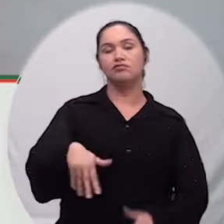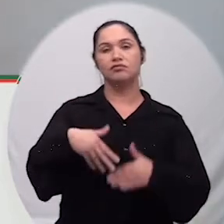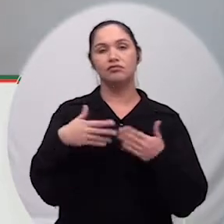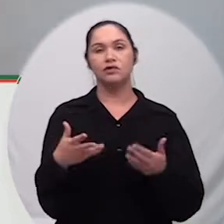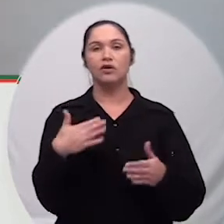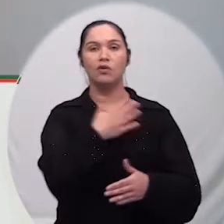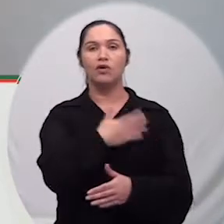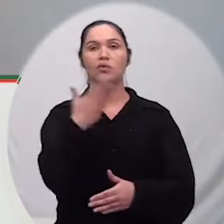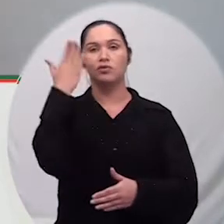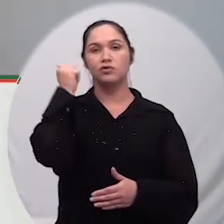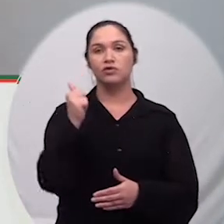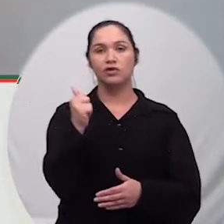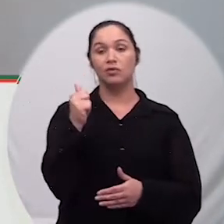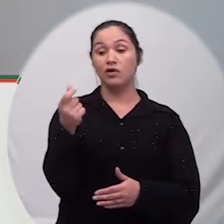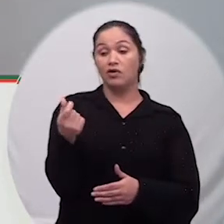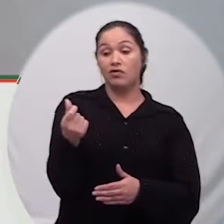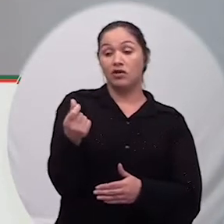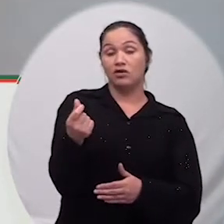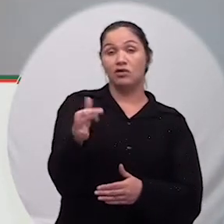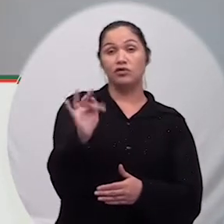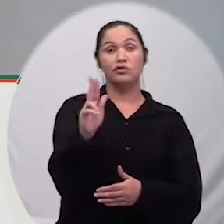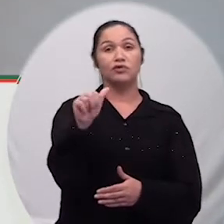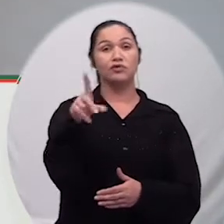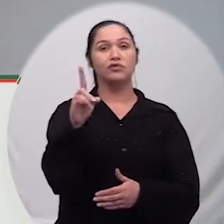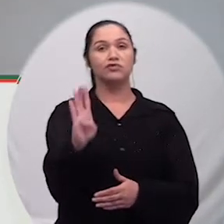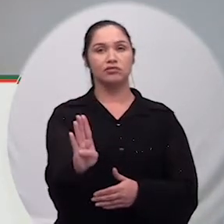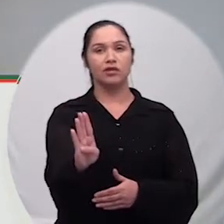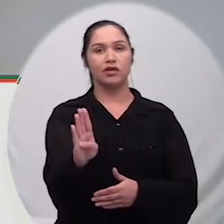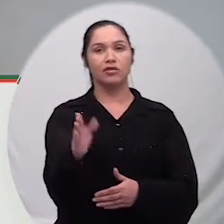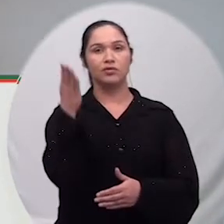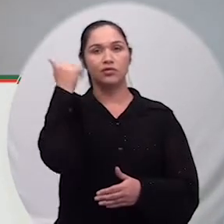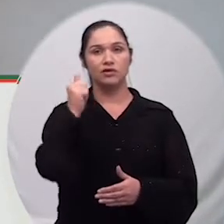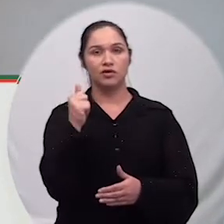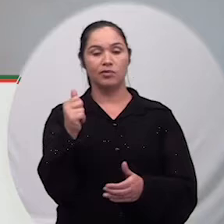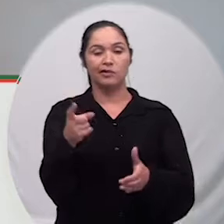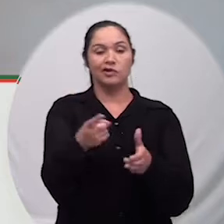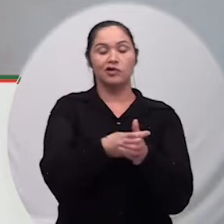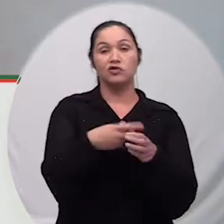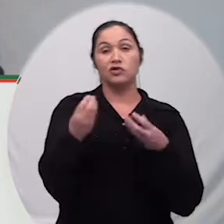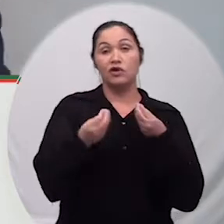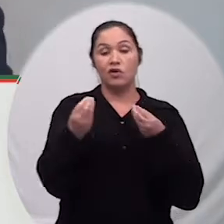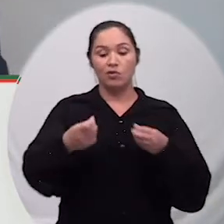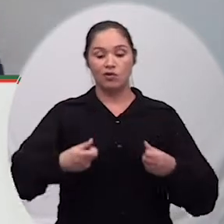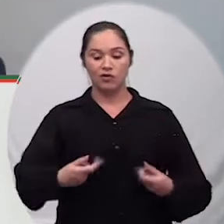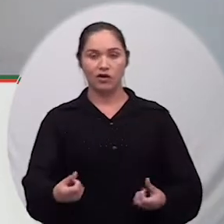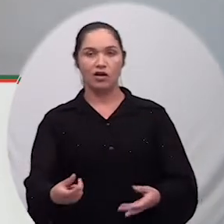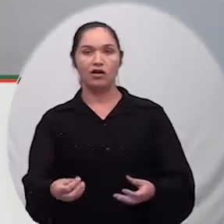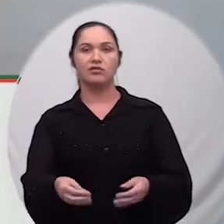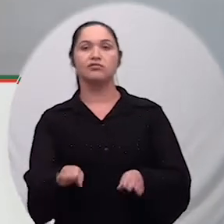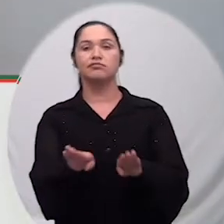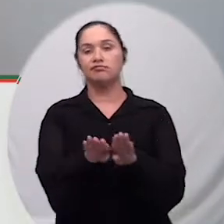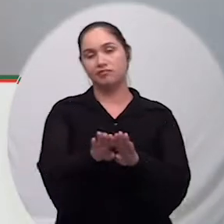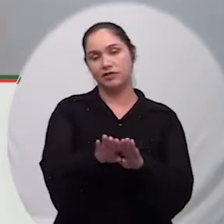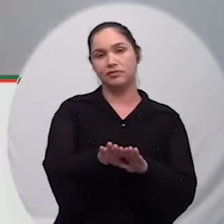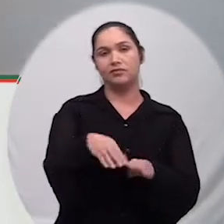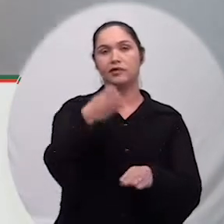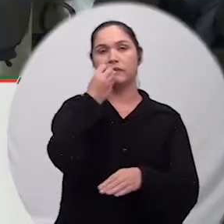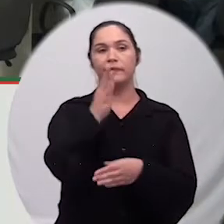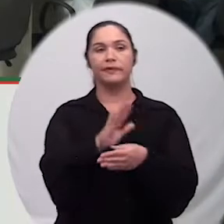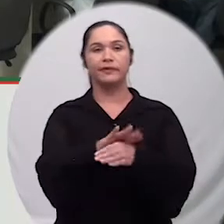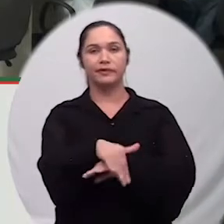esses valores, os empenhados, os liquidados e os pagos. É isso aí, senhor presidente. Eu tenho dito. Muito obrigado, boa